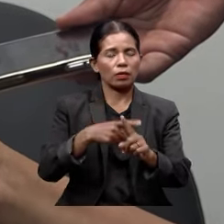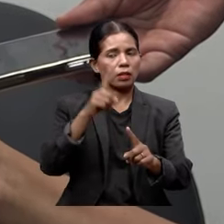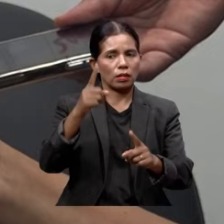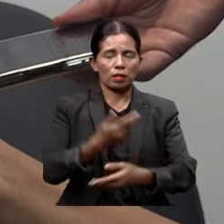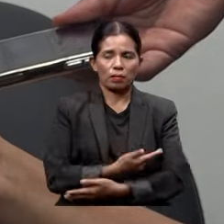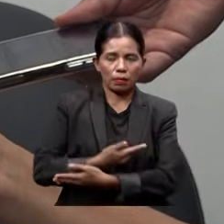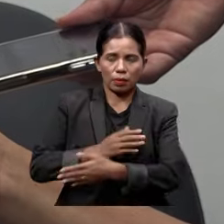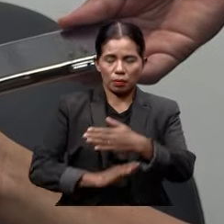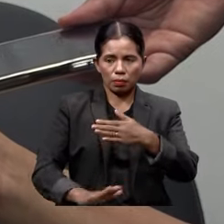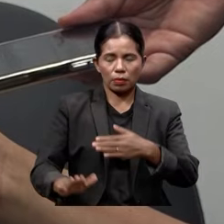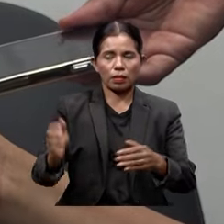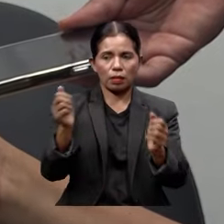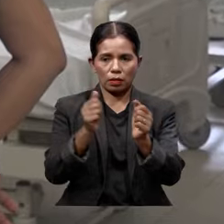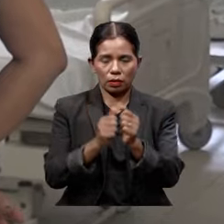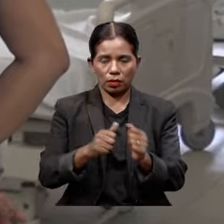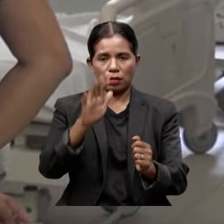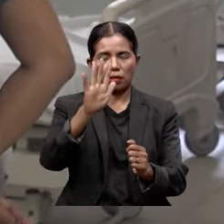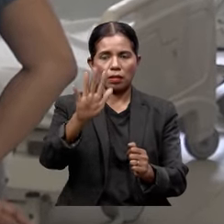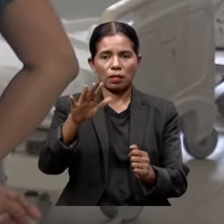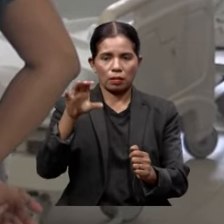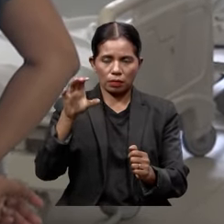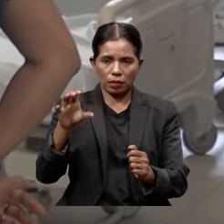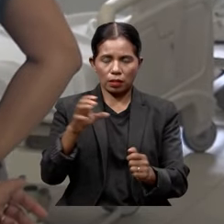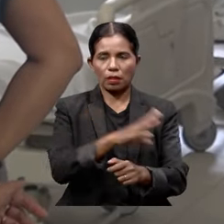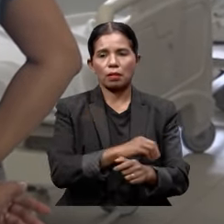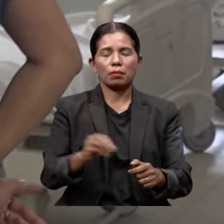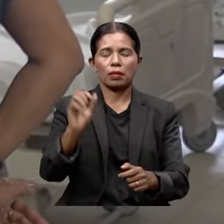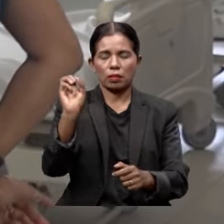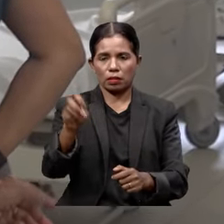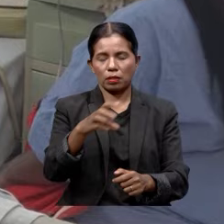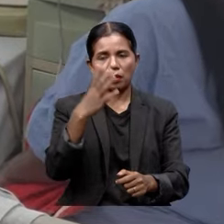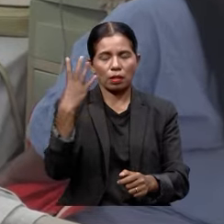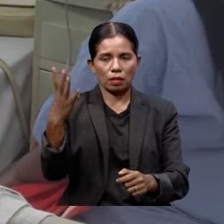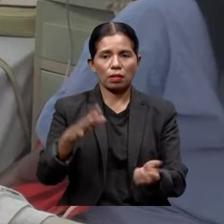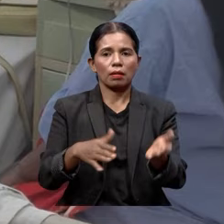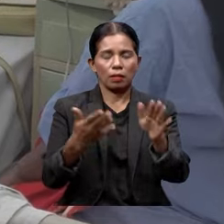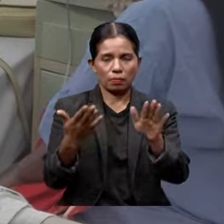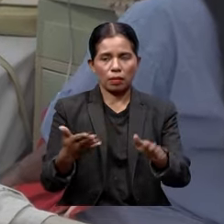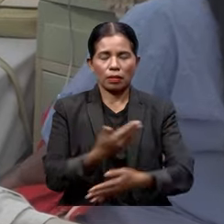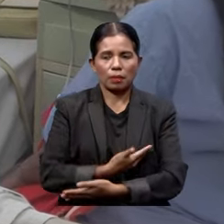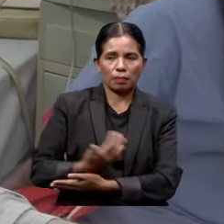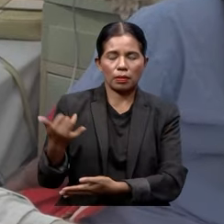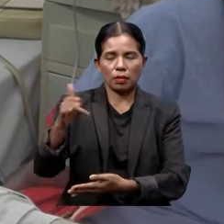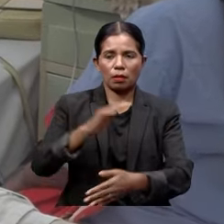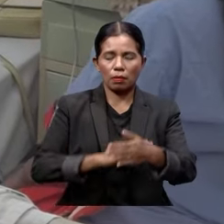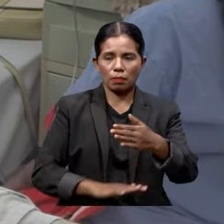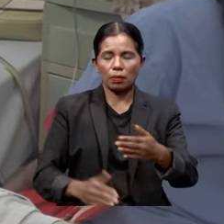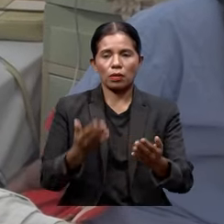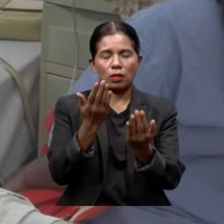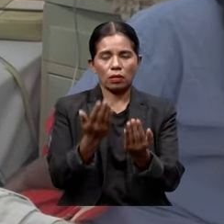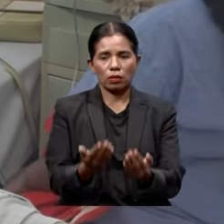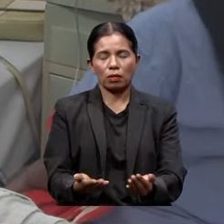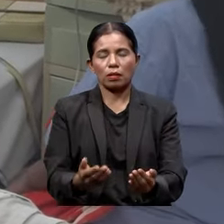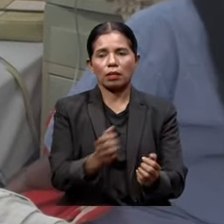bebê Morris ia sala maternidade hamutu katus lima resin na insanulu resin hat makla convida bebê sira nebe Morris o peso